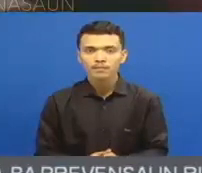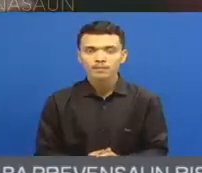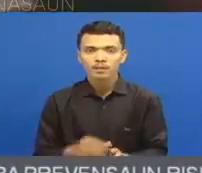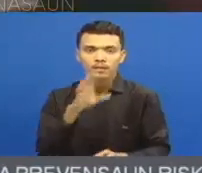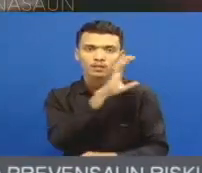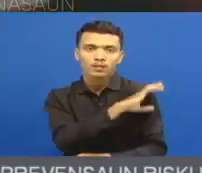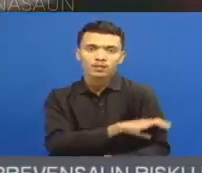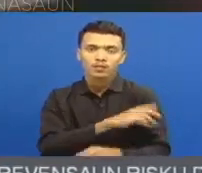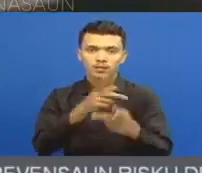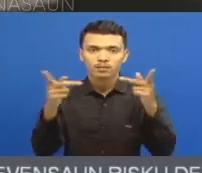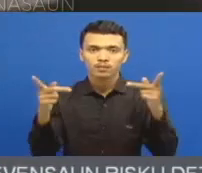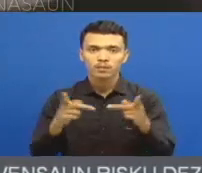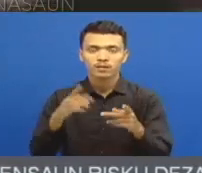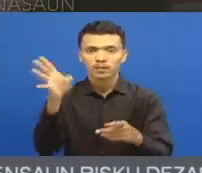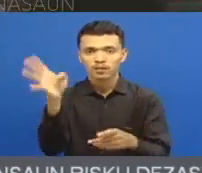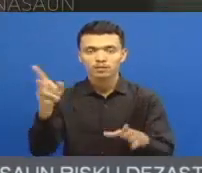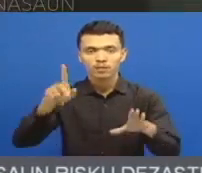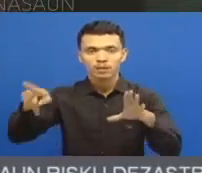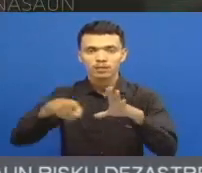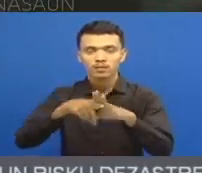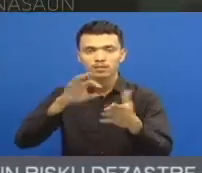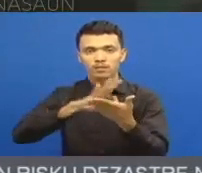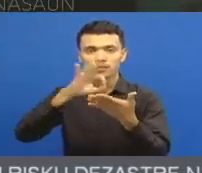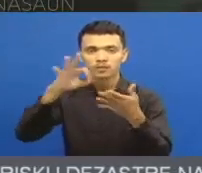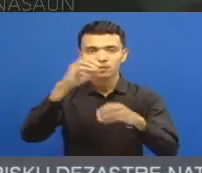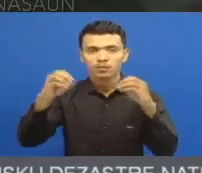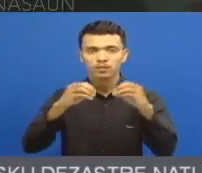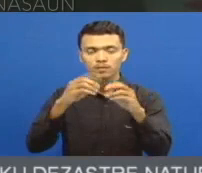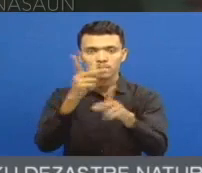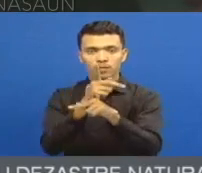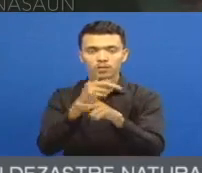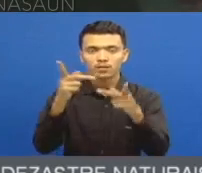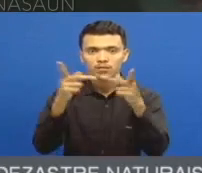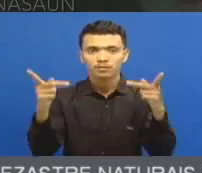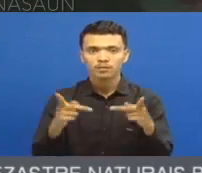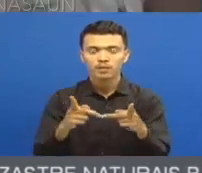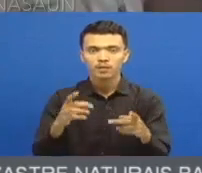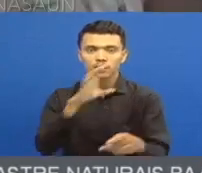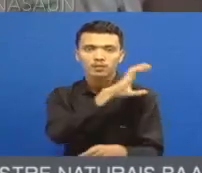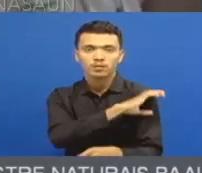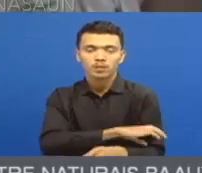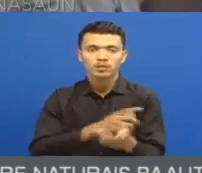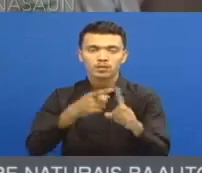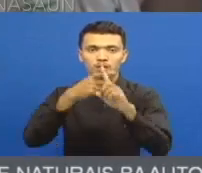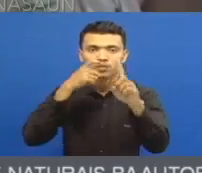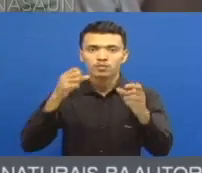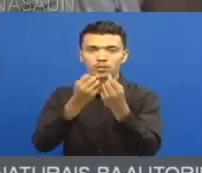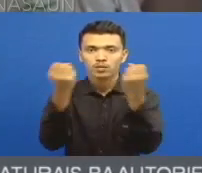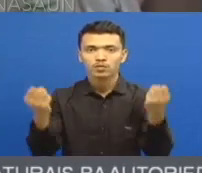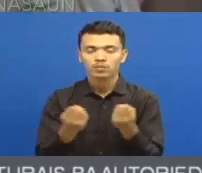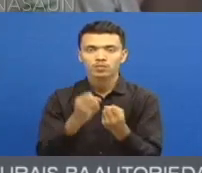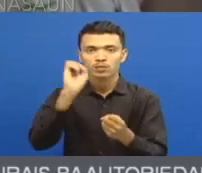Brigada Ambiental na Ratnulo Resin participa formação com a maneira cuidar do ambiente. Brigada Hirakne mai husi suku Sanulo